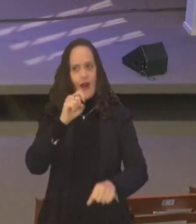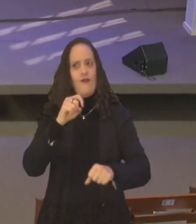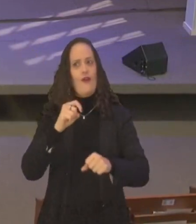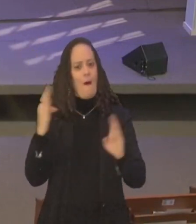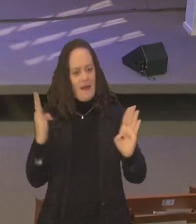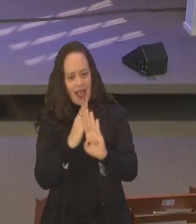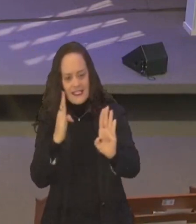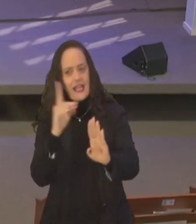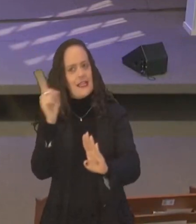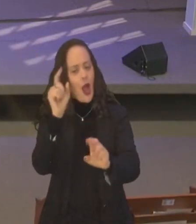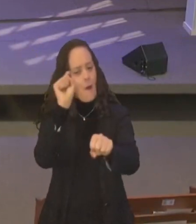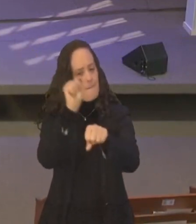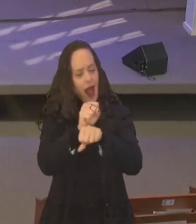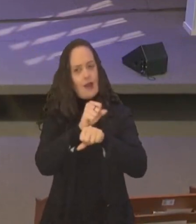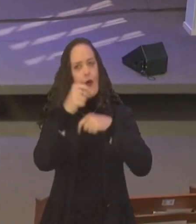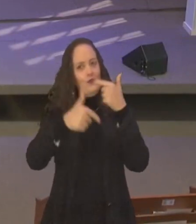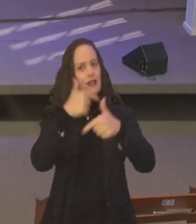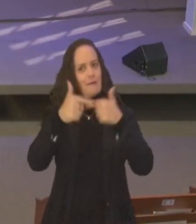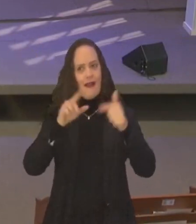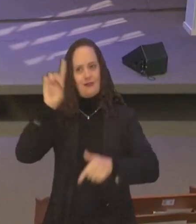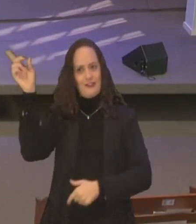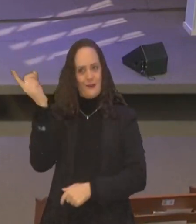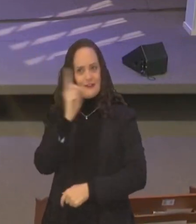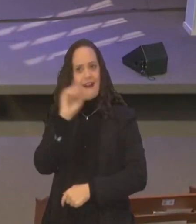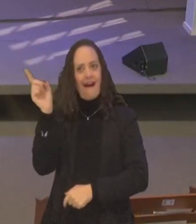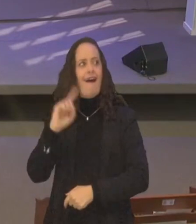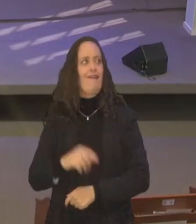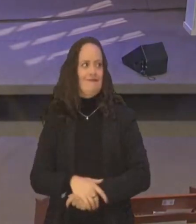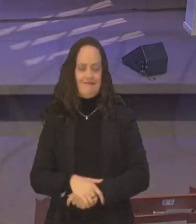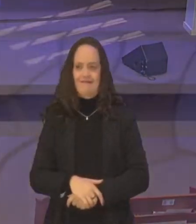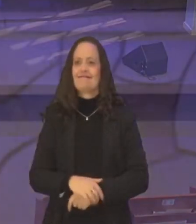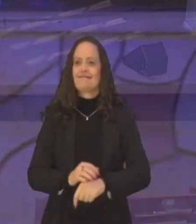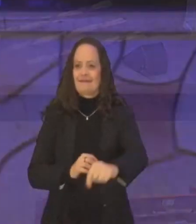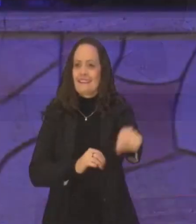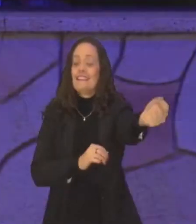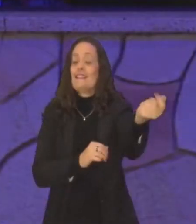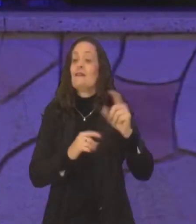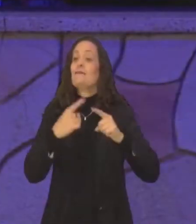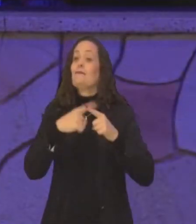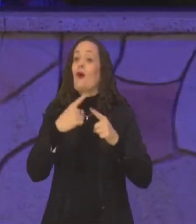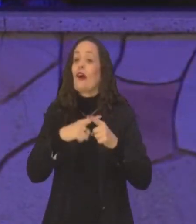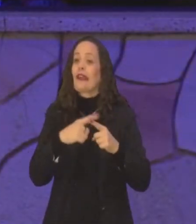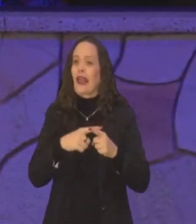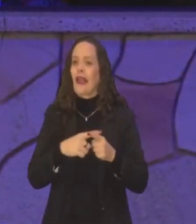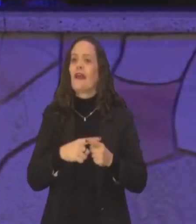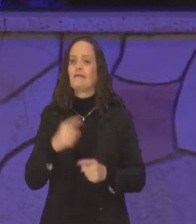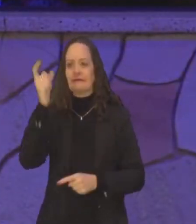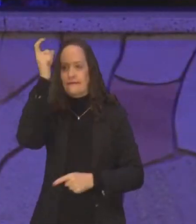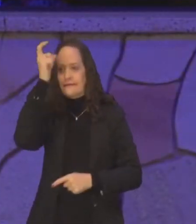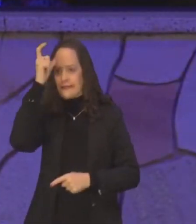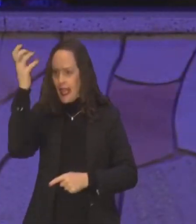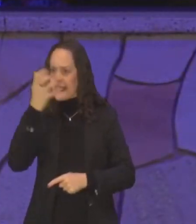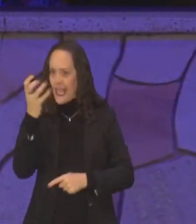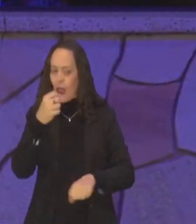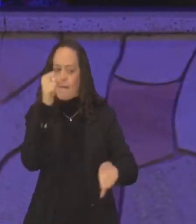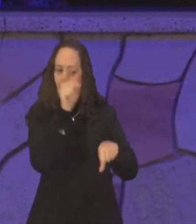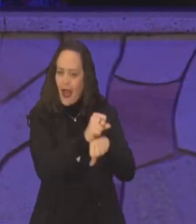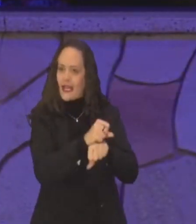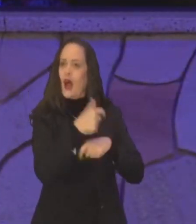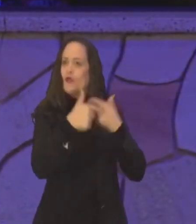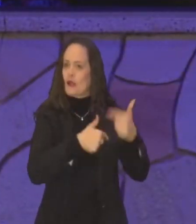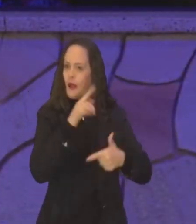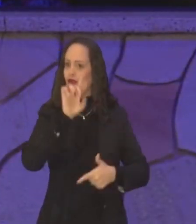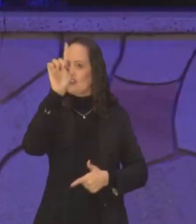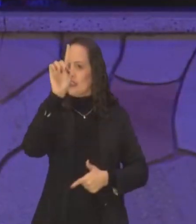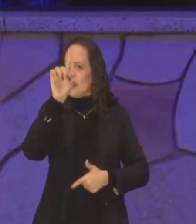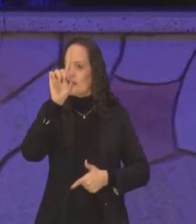obra. Foi a primeira tentativa, frear a obra da igreja através da perseguição.